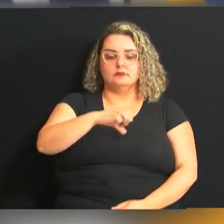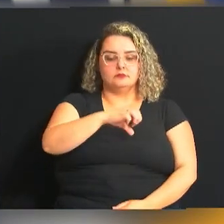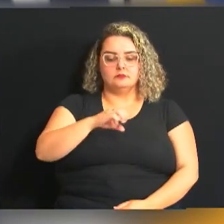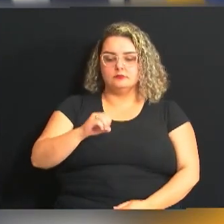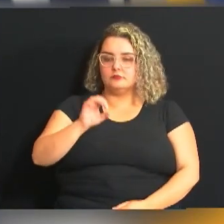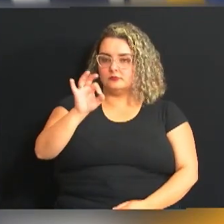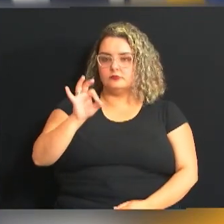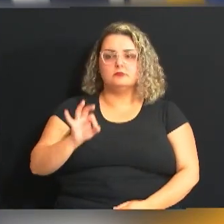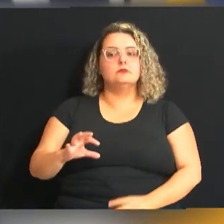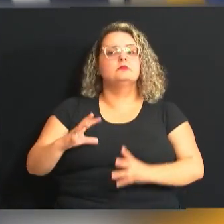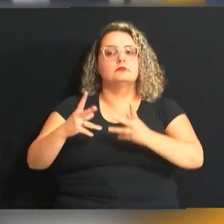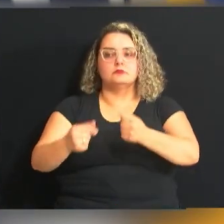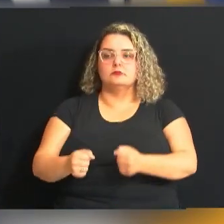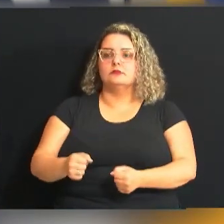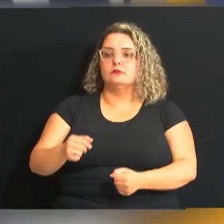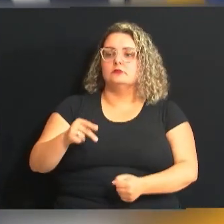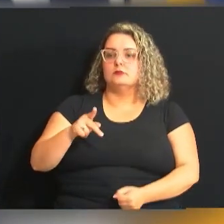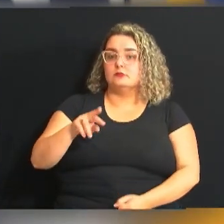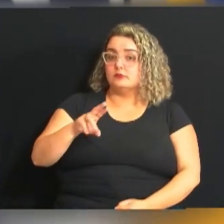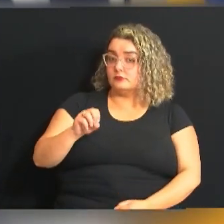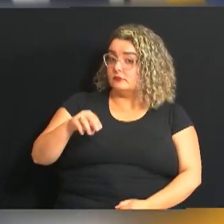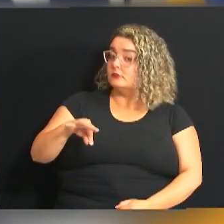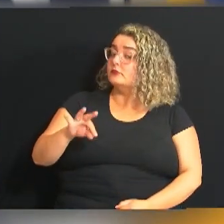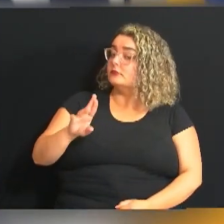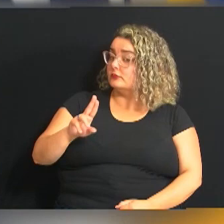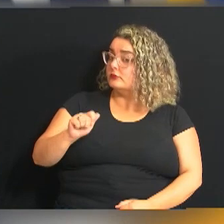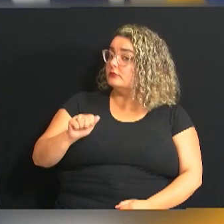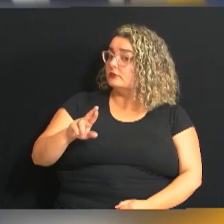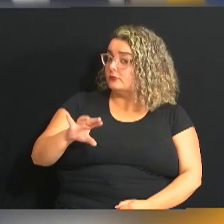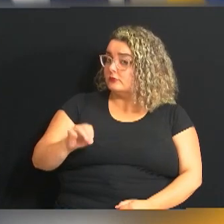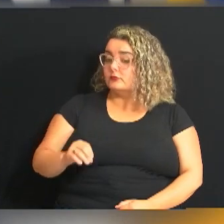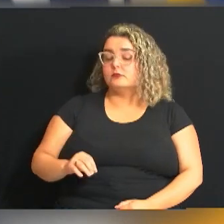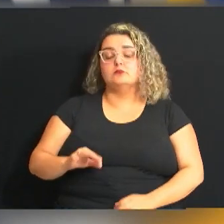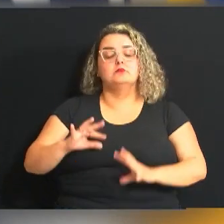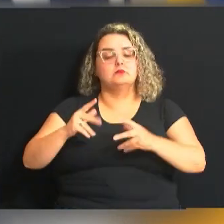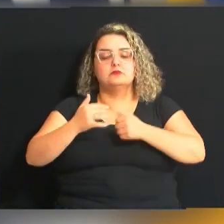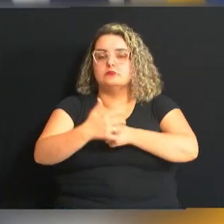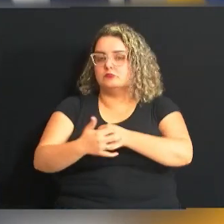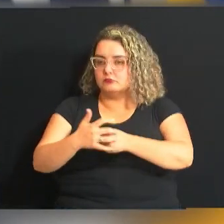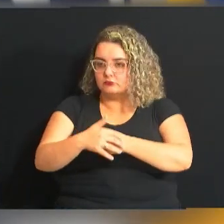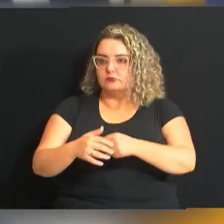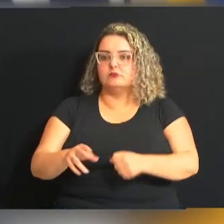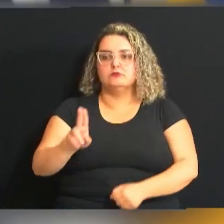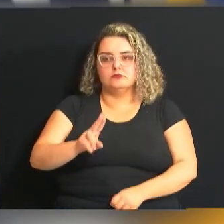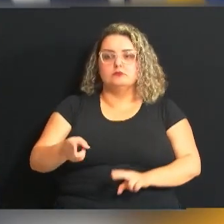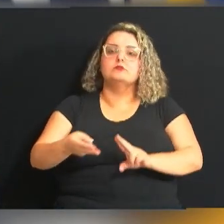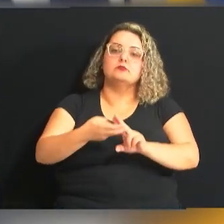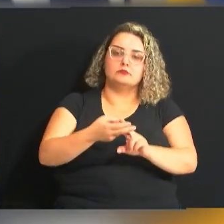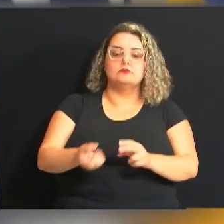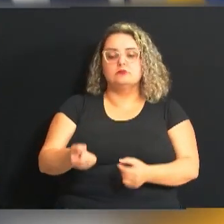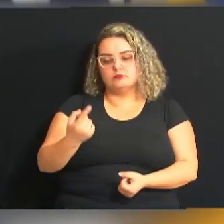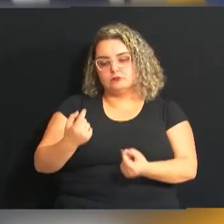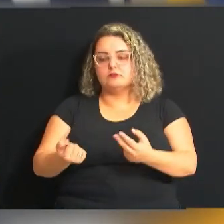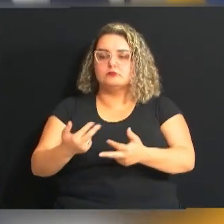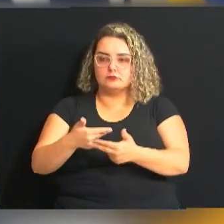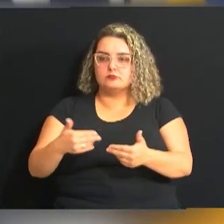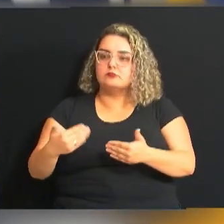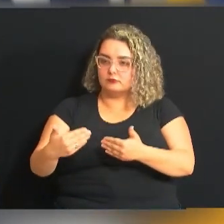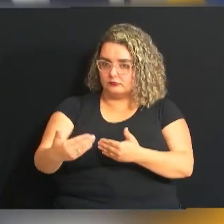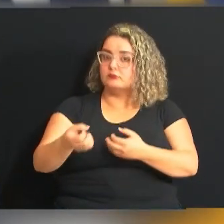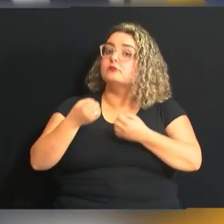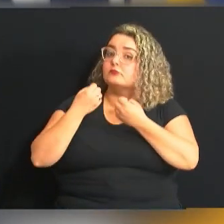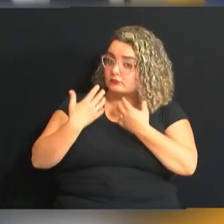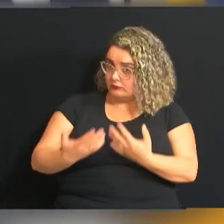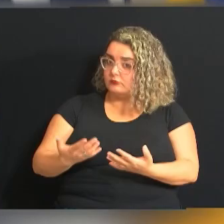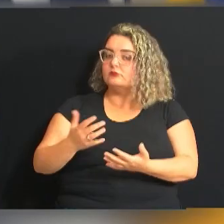de todo o prontuário já se faz de forma eletrônica para os usuários do SUS no nosso município. Enfim, tem algumas coisas que caminharam a passos